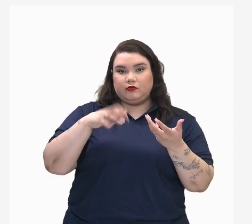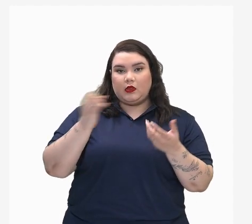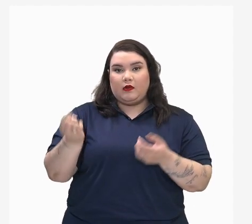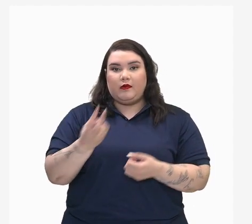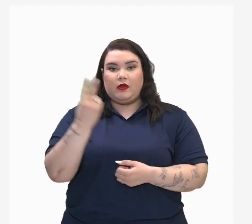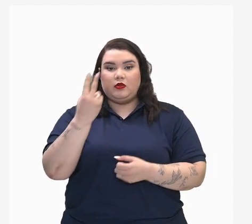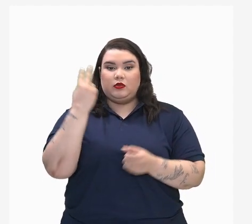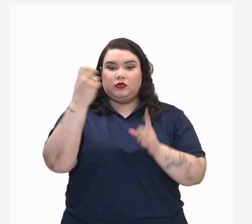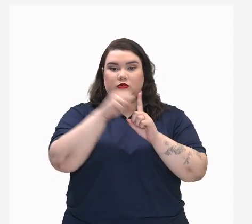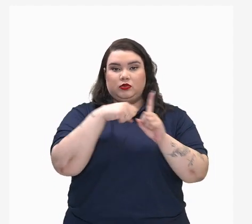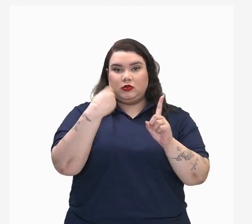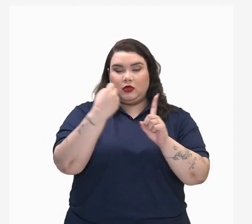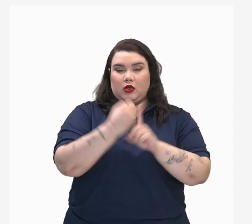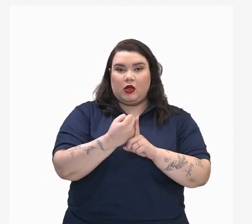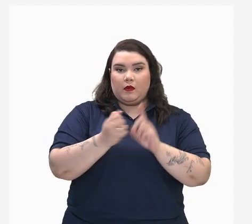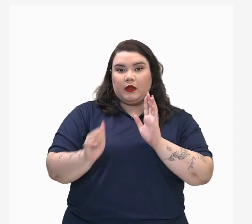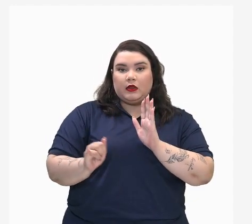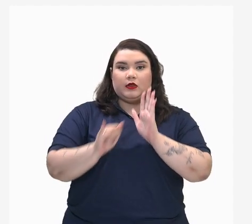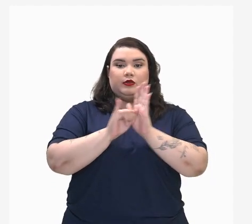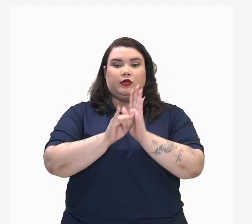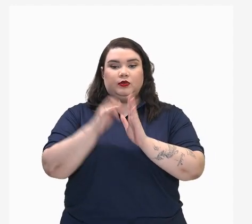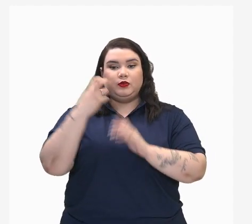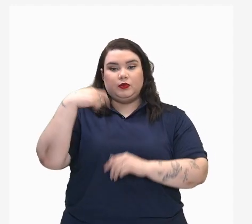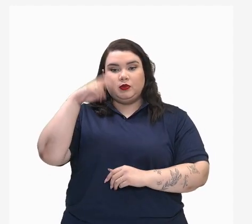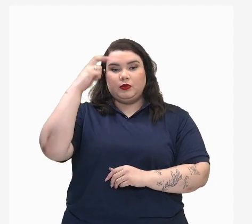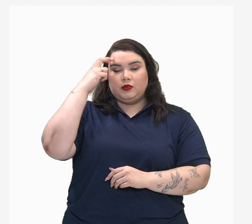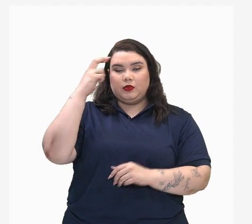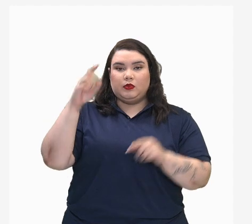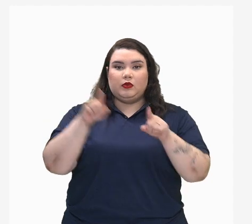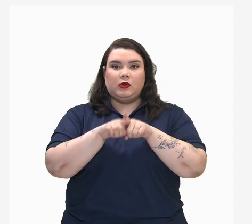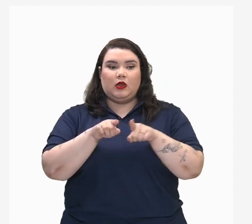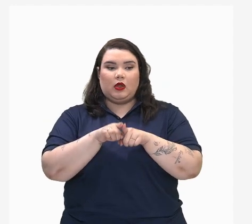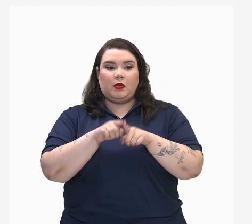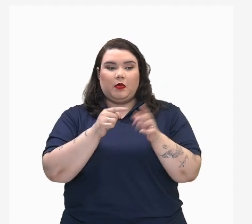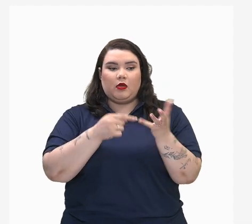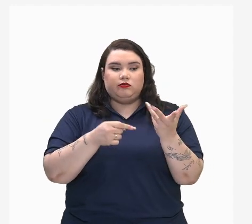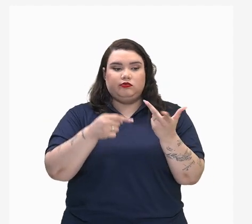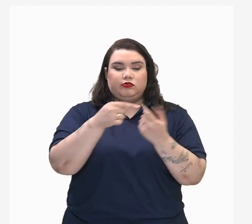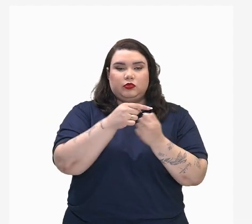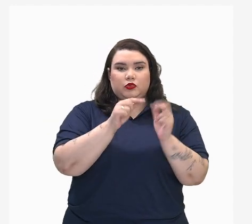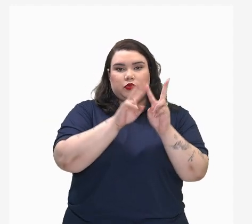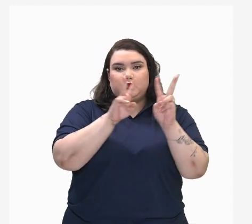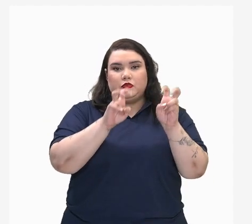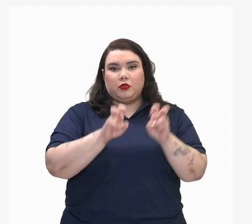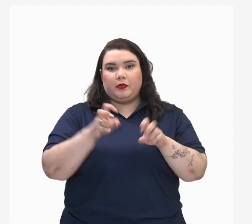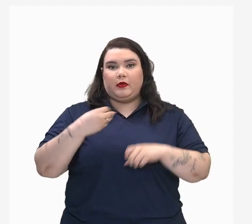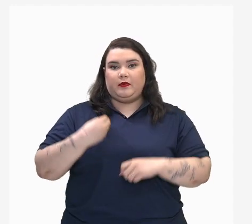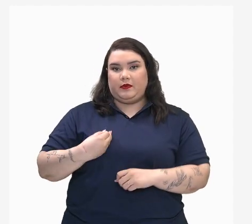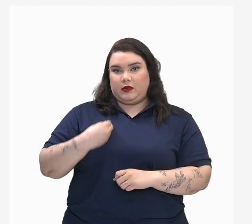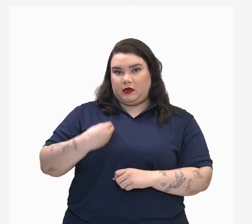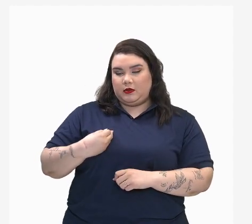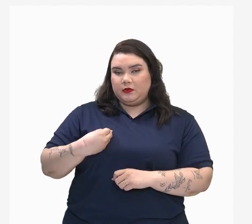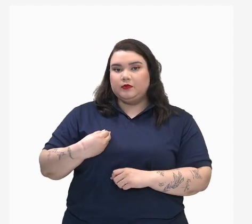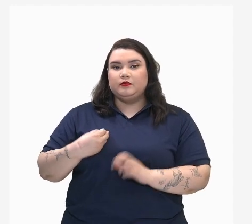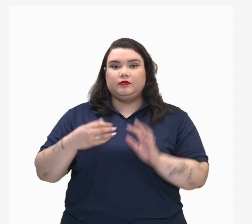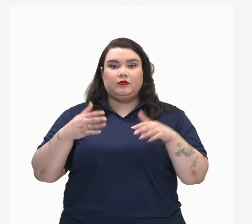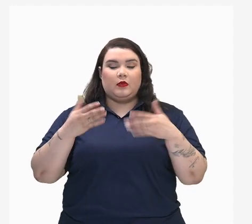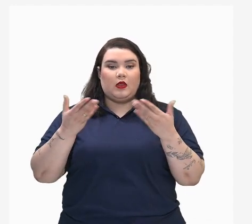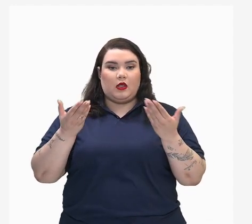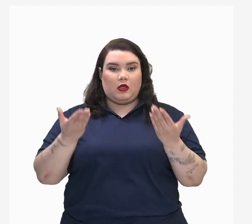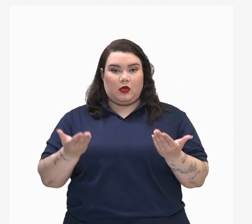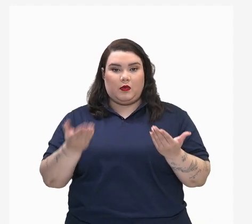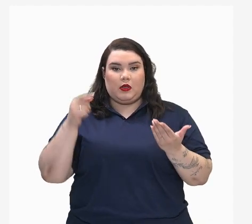valores sociais, identidade cultural e questões existenciais. Então, turma,